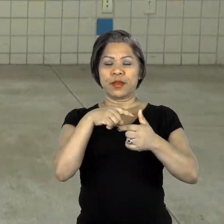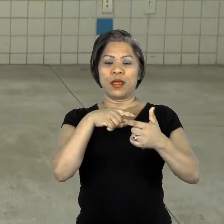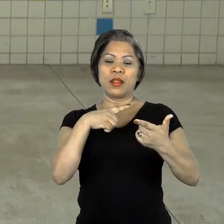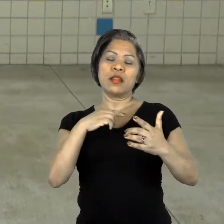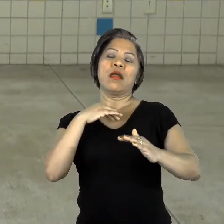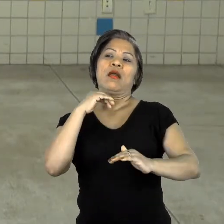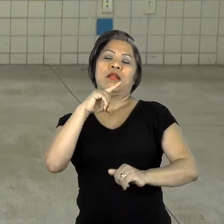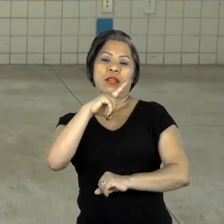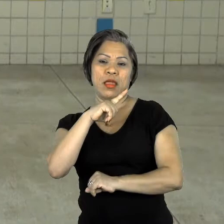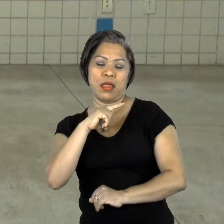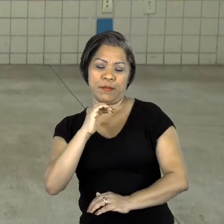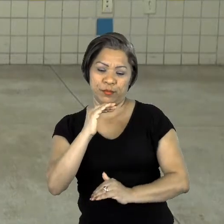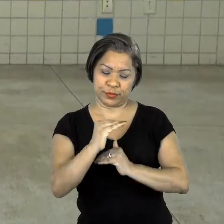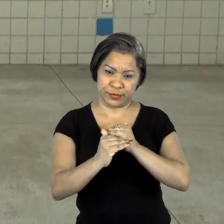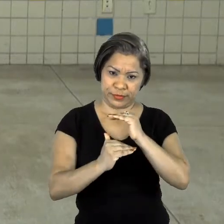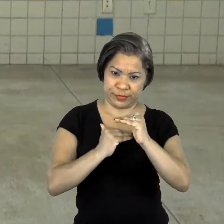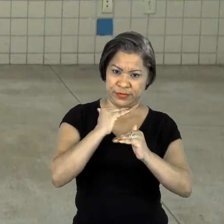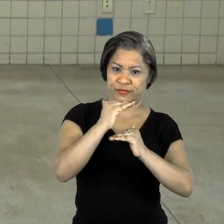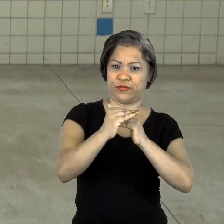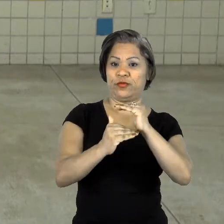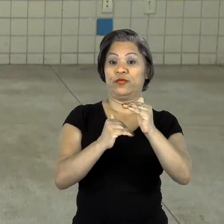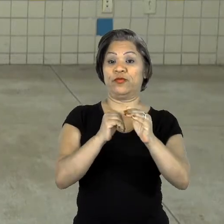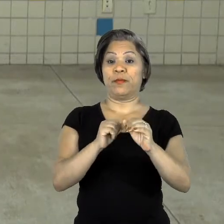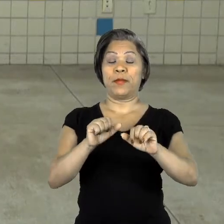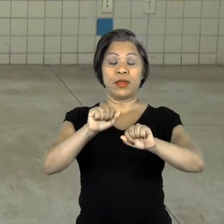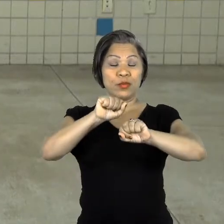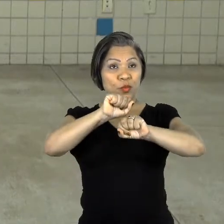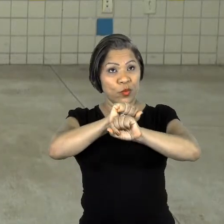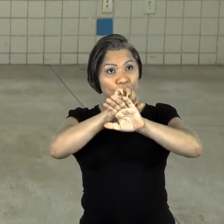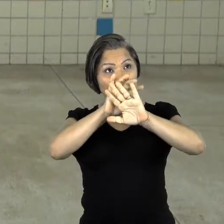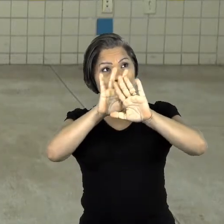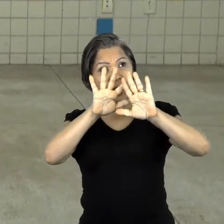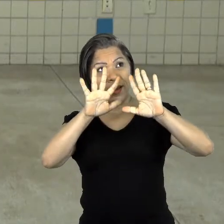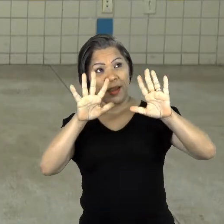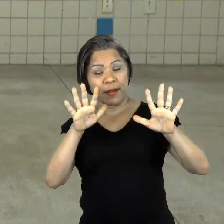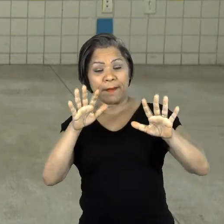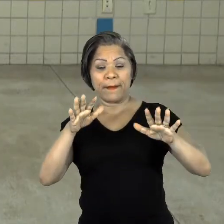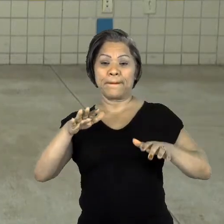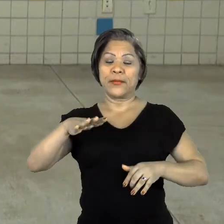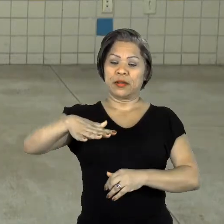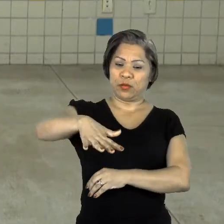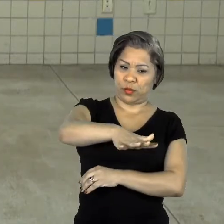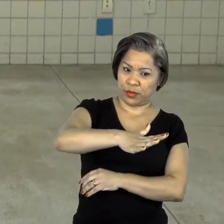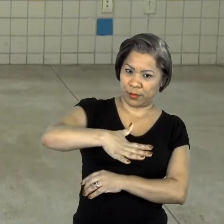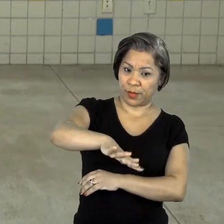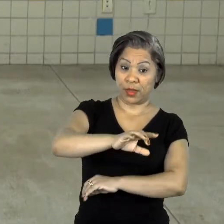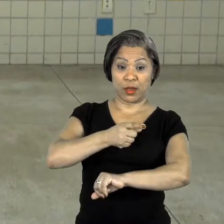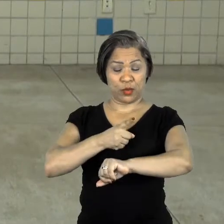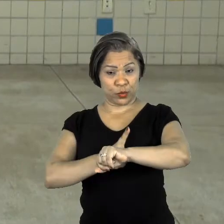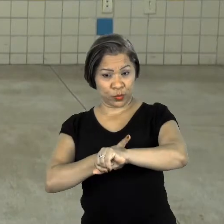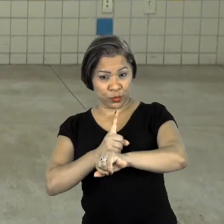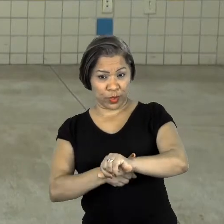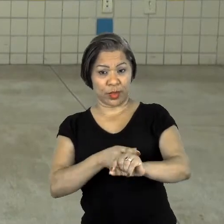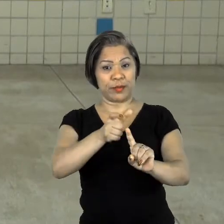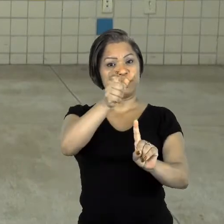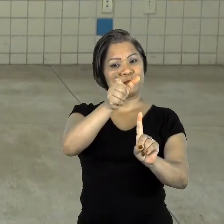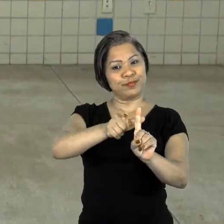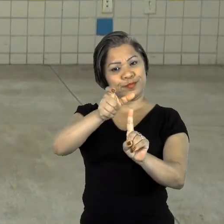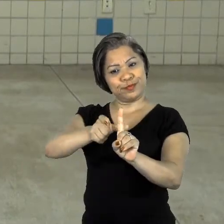é o enredo, temos o clímax, o espaço, o tempo, os personagens,